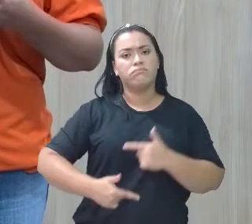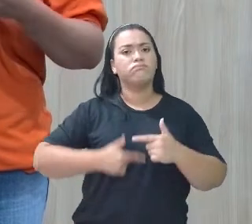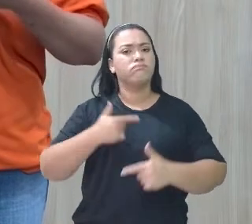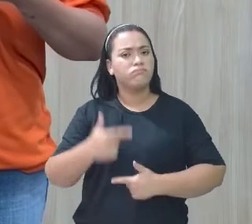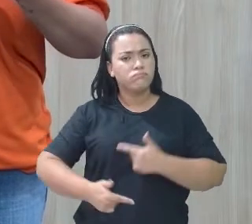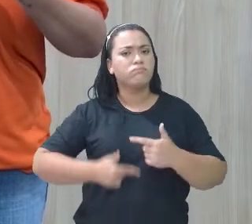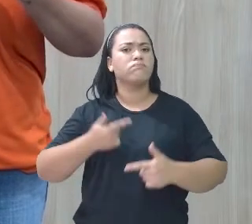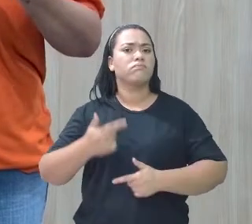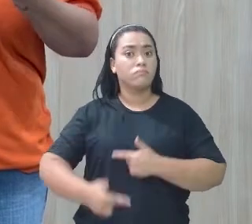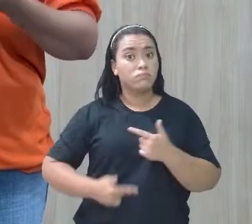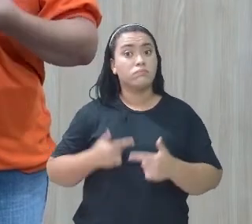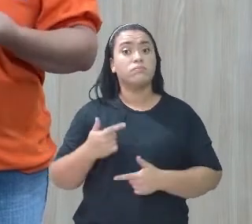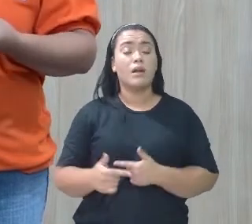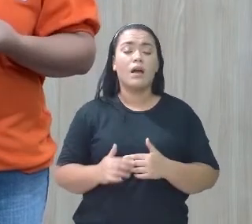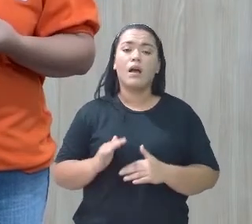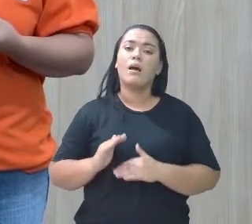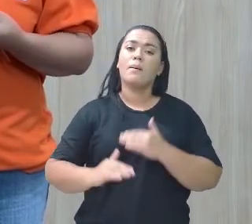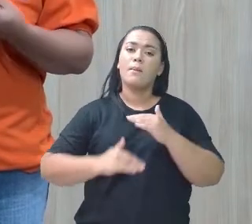exaustivamente,